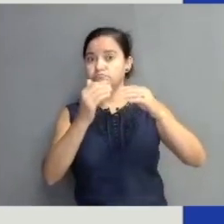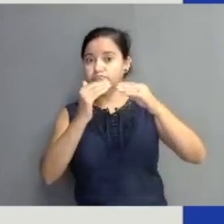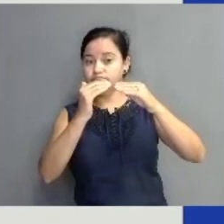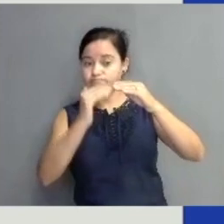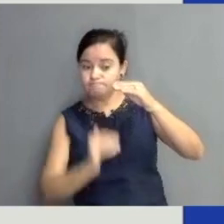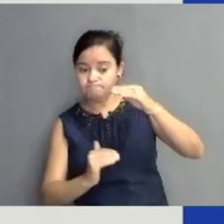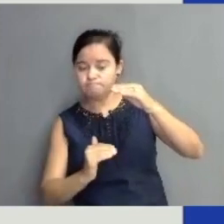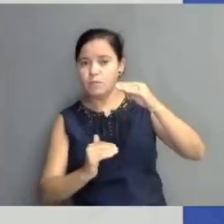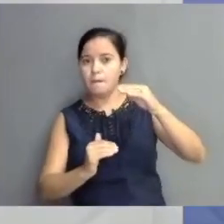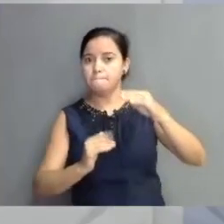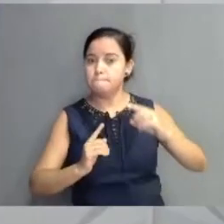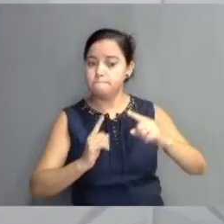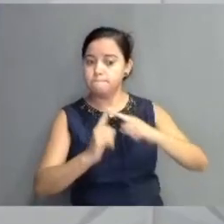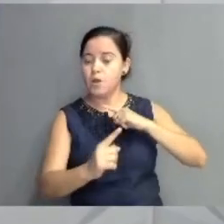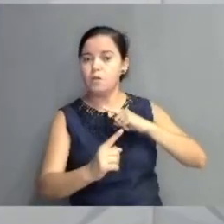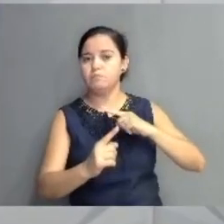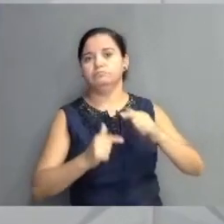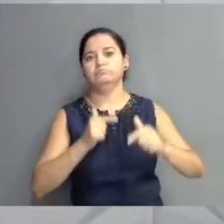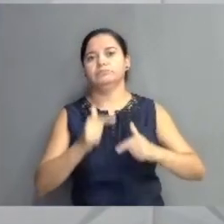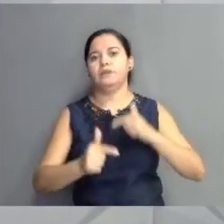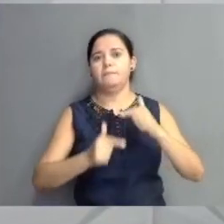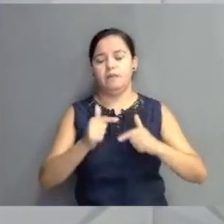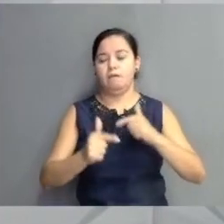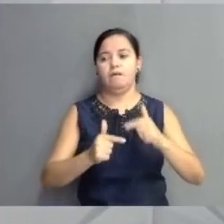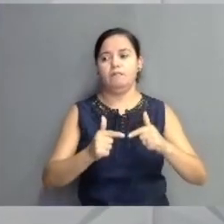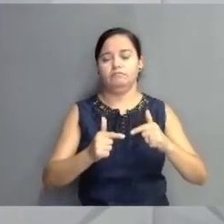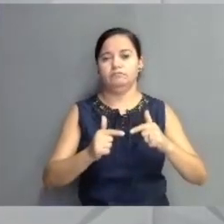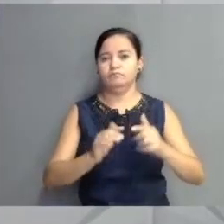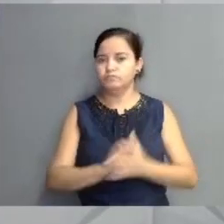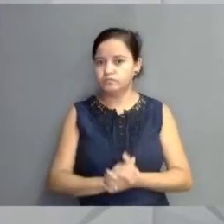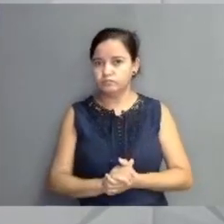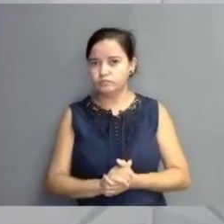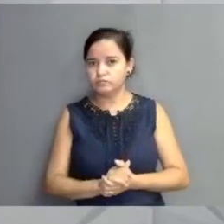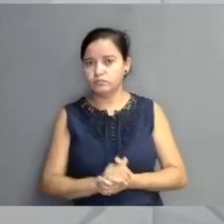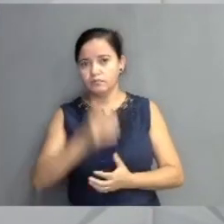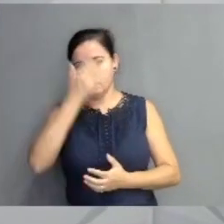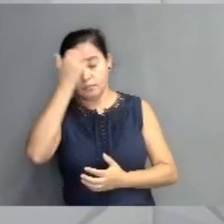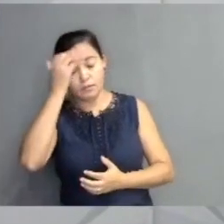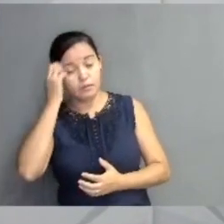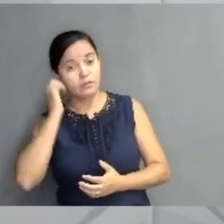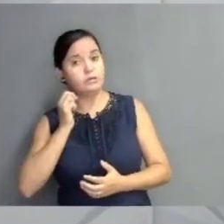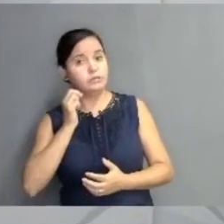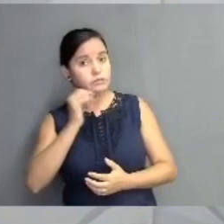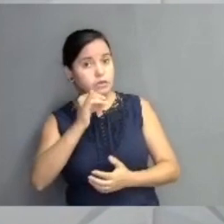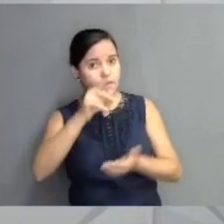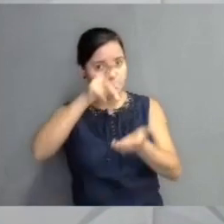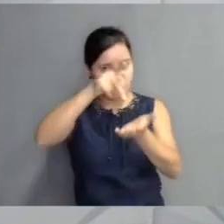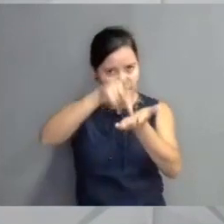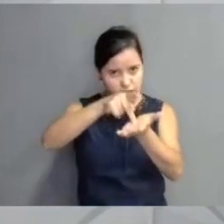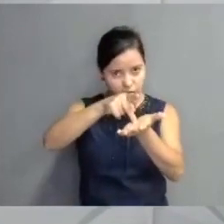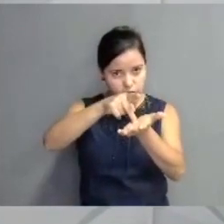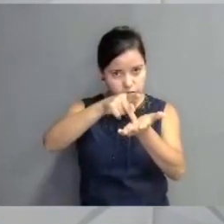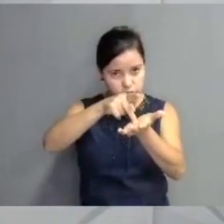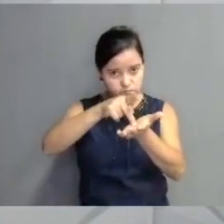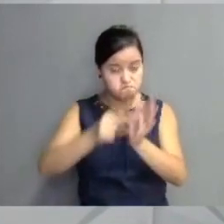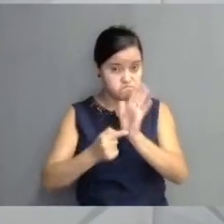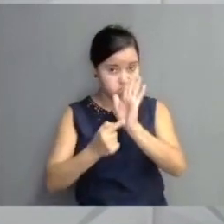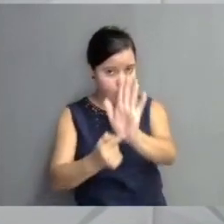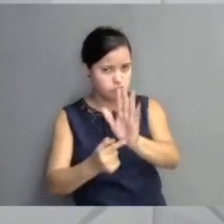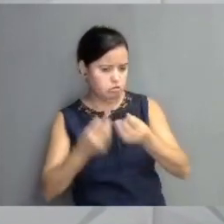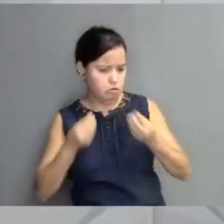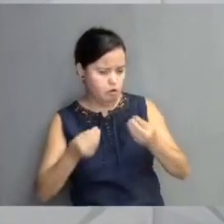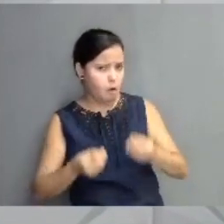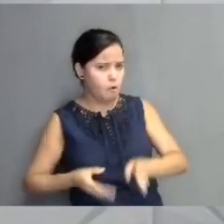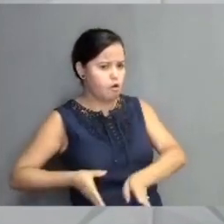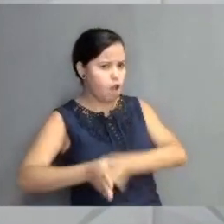está dizendo aqui para mim, é aquela velha máxima, né? Contra fatos não há argumentos. Então, o autor se